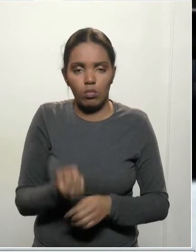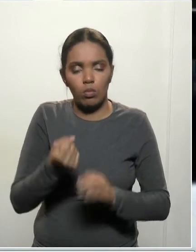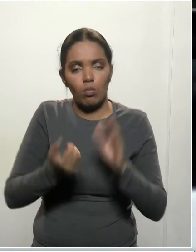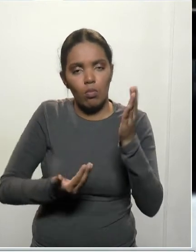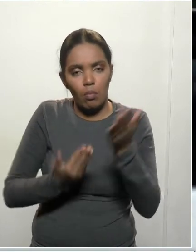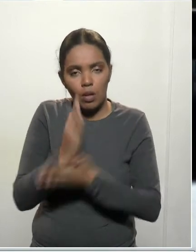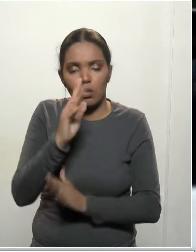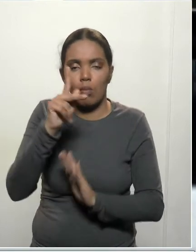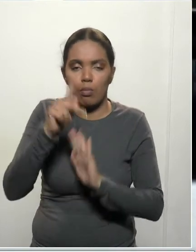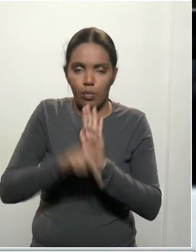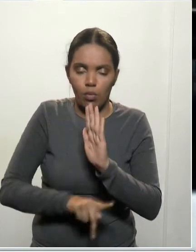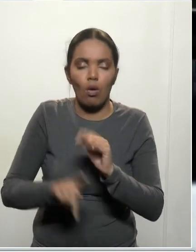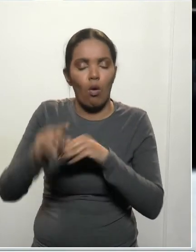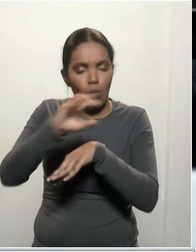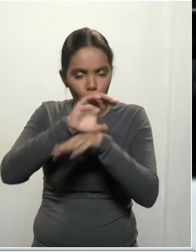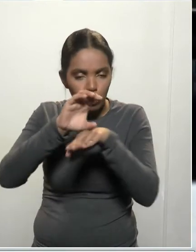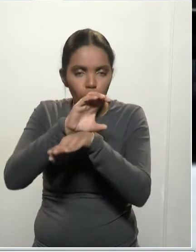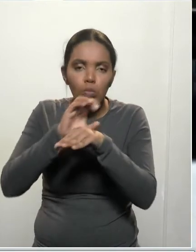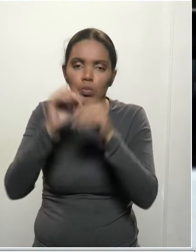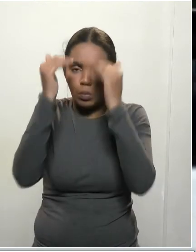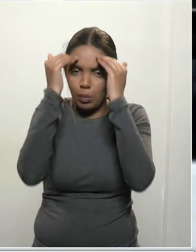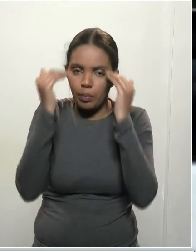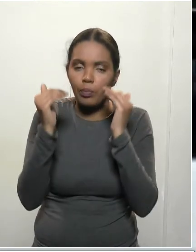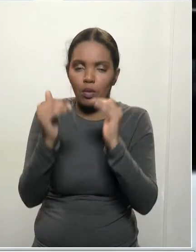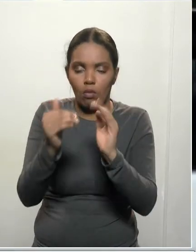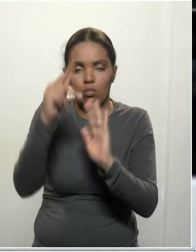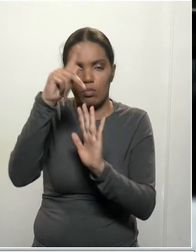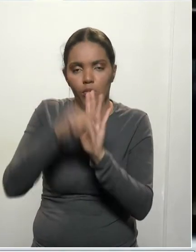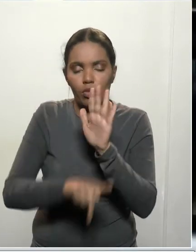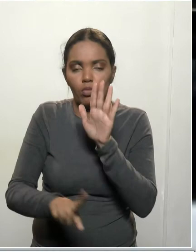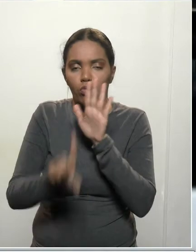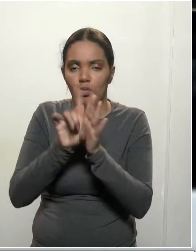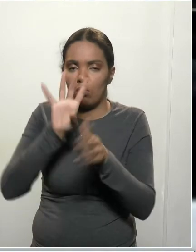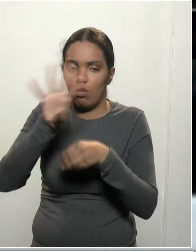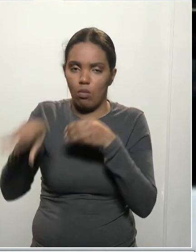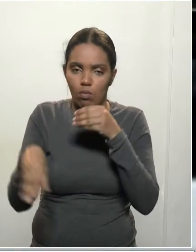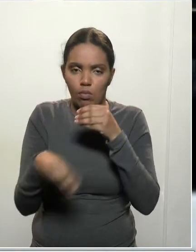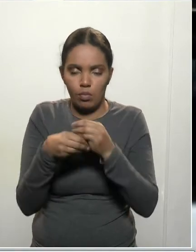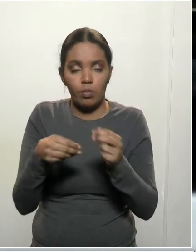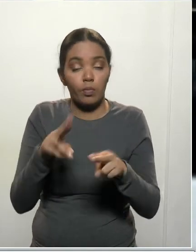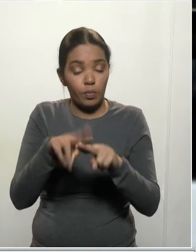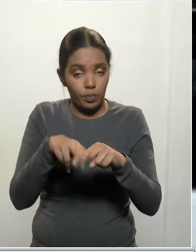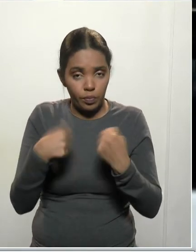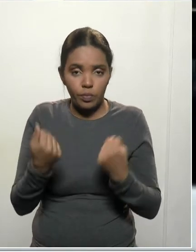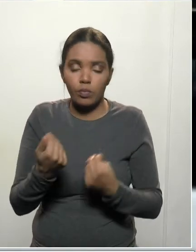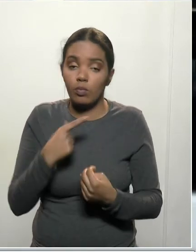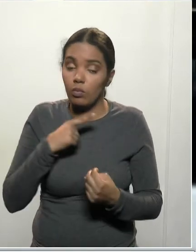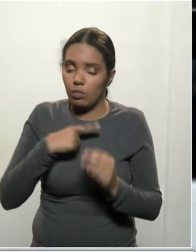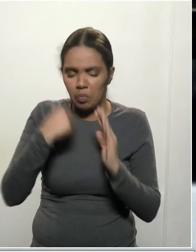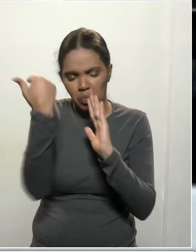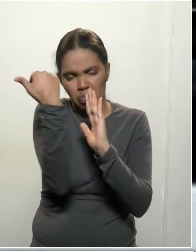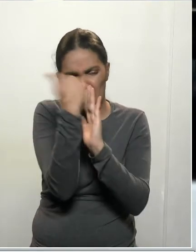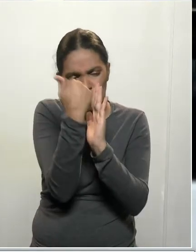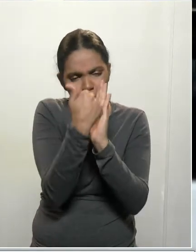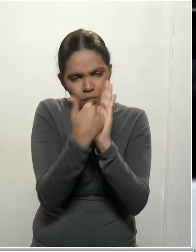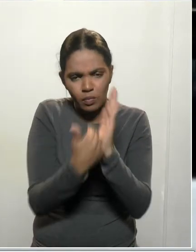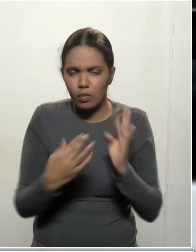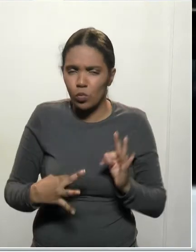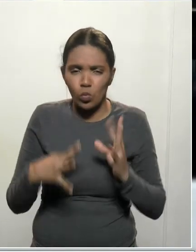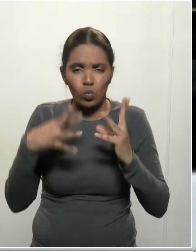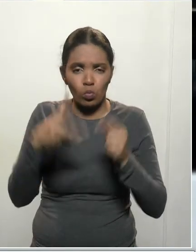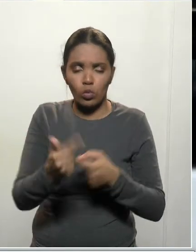e a constitucionalidade desse projeto aí complementar. Portanto, estão presentes todos os requisitos